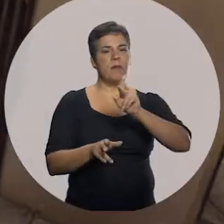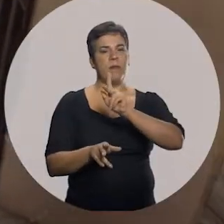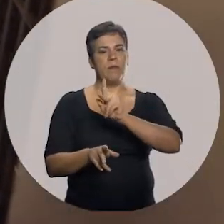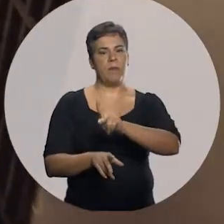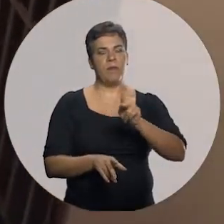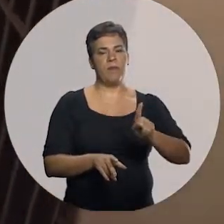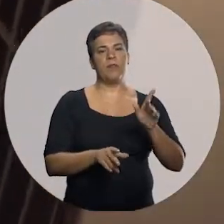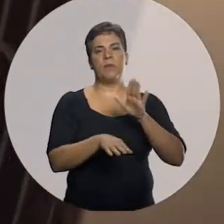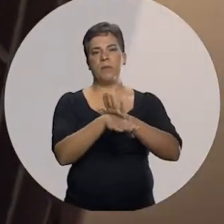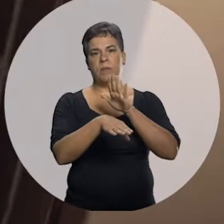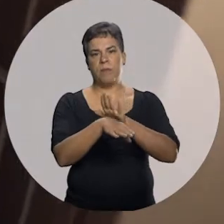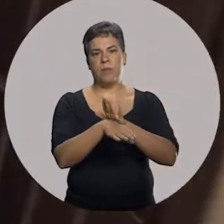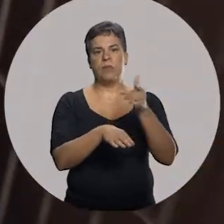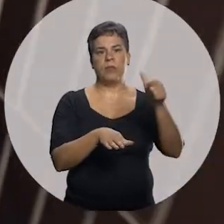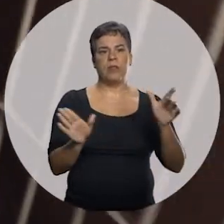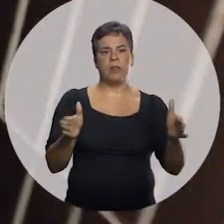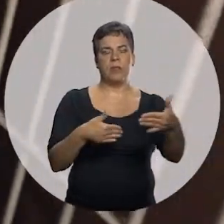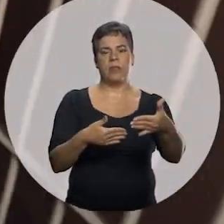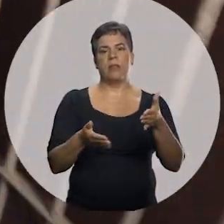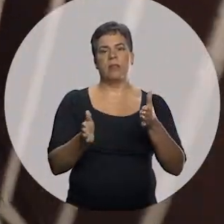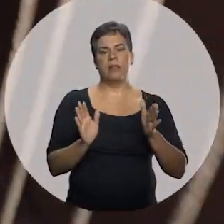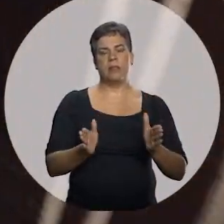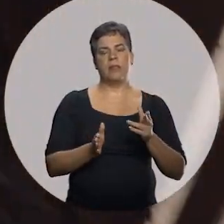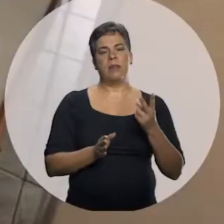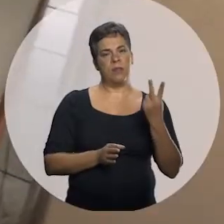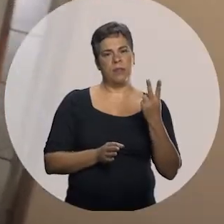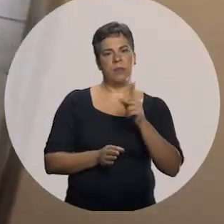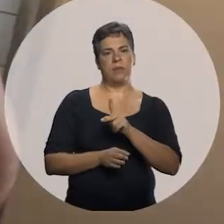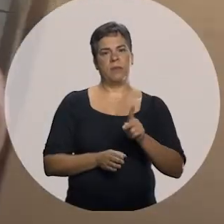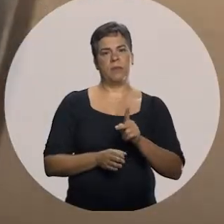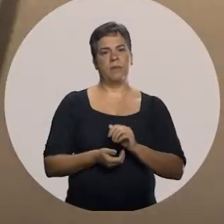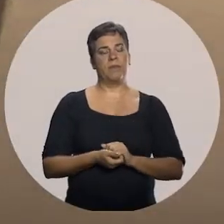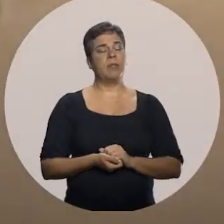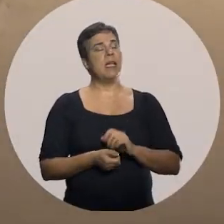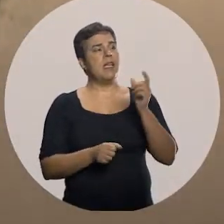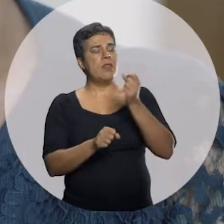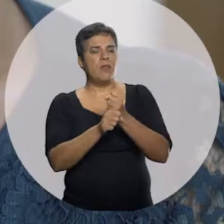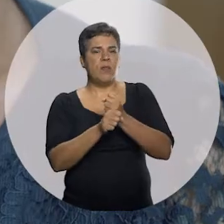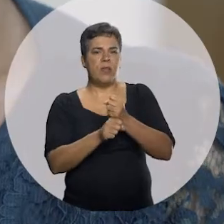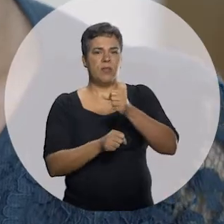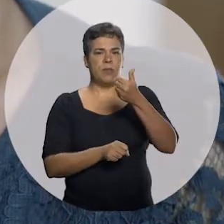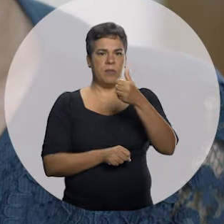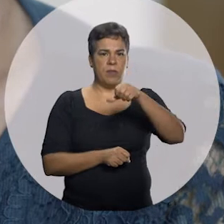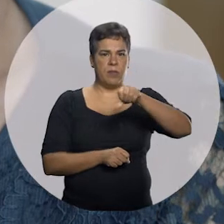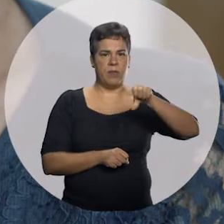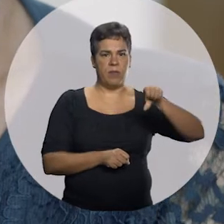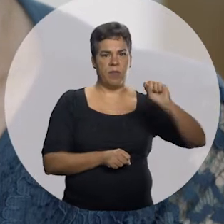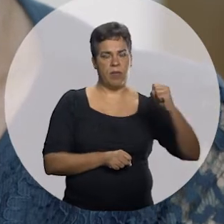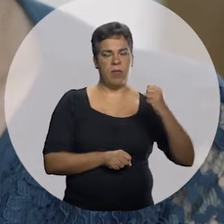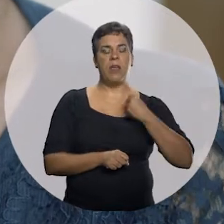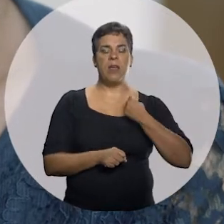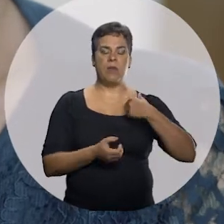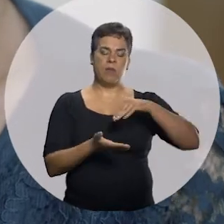um professor para ficar junto com outros, para ajudar a professora na sala, né? Em 98, eu,